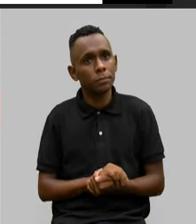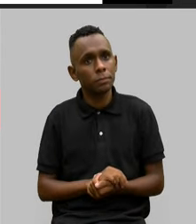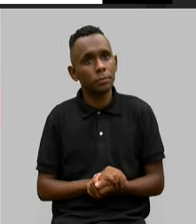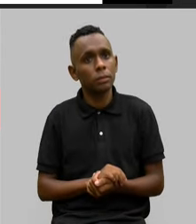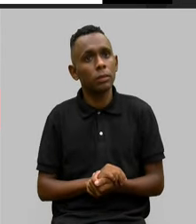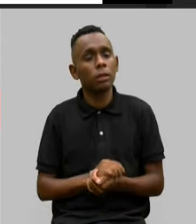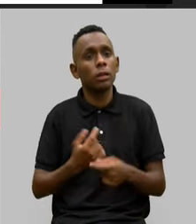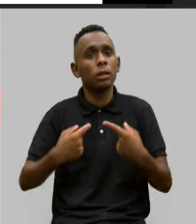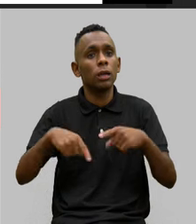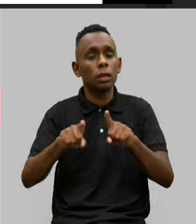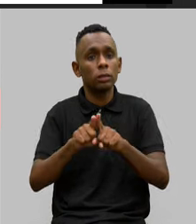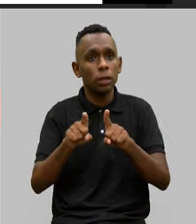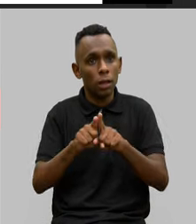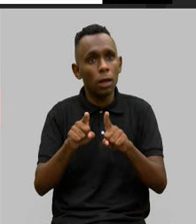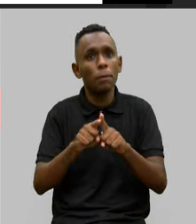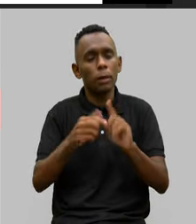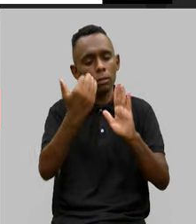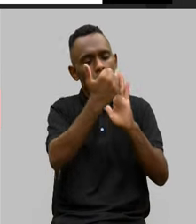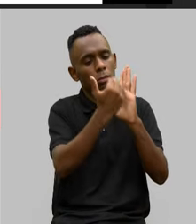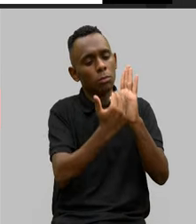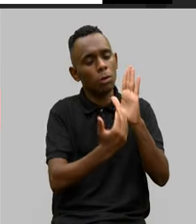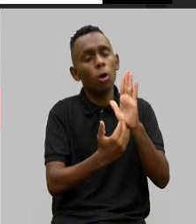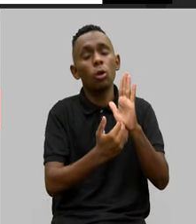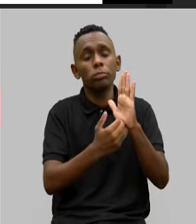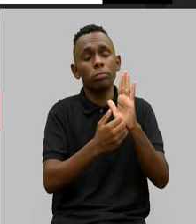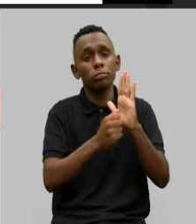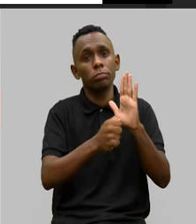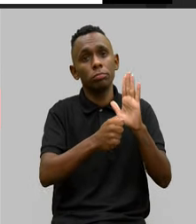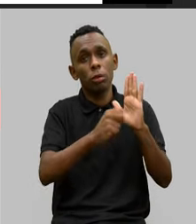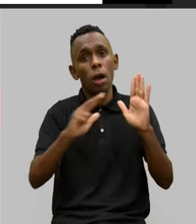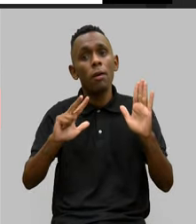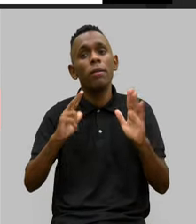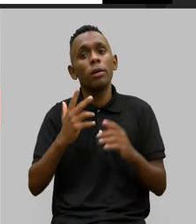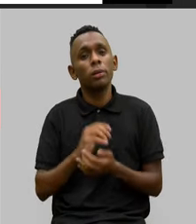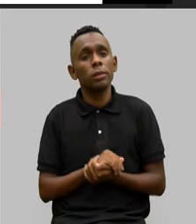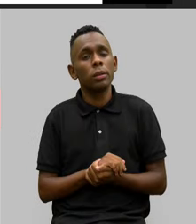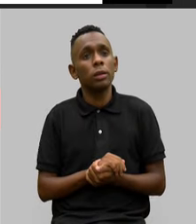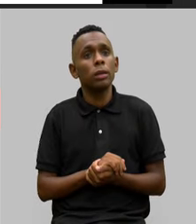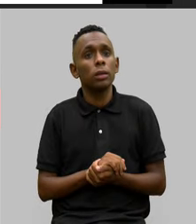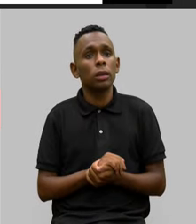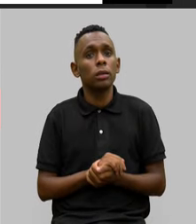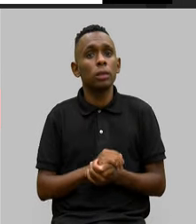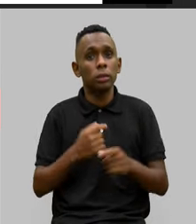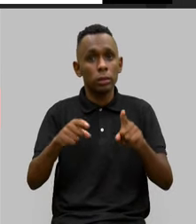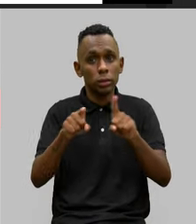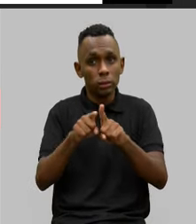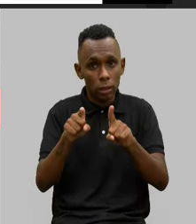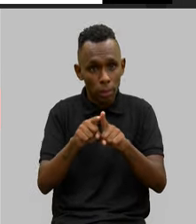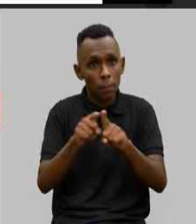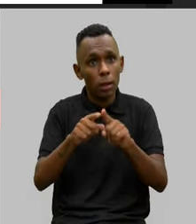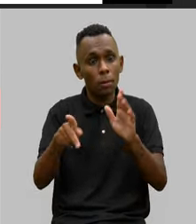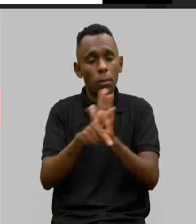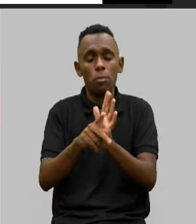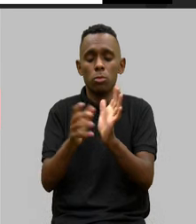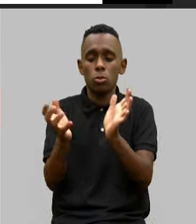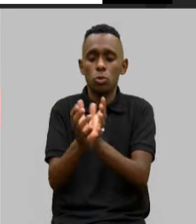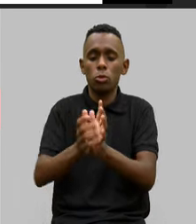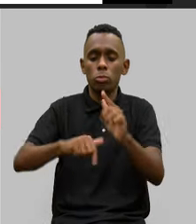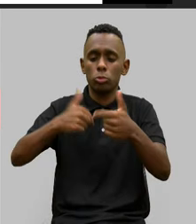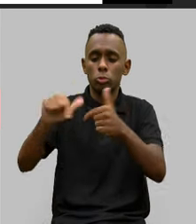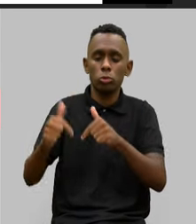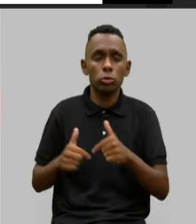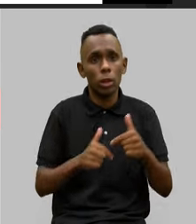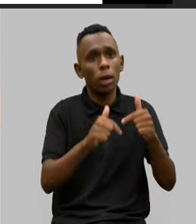as as à exigências da Vigilância Sanitária eh ele institui uma comissão de trabalho que vai ser